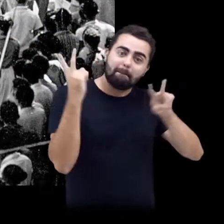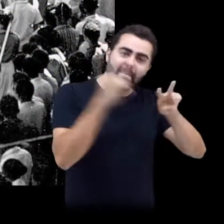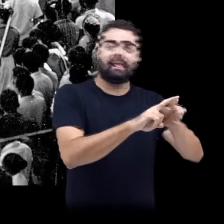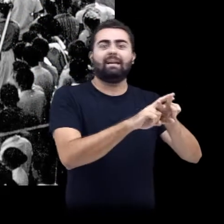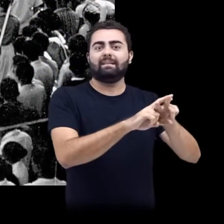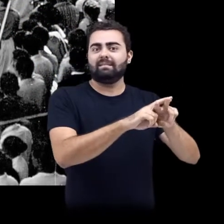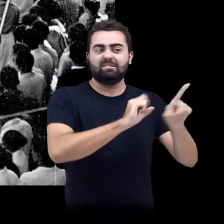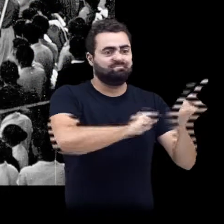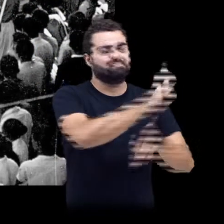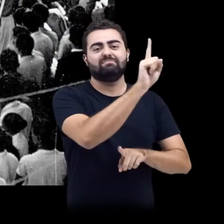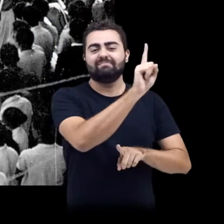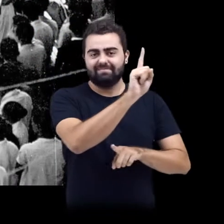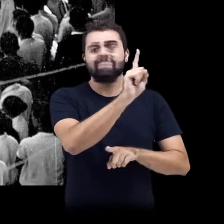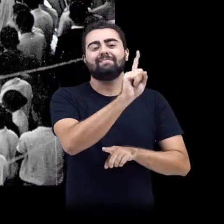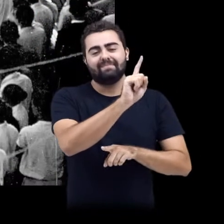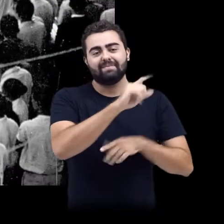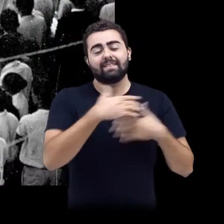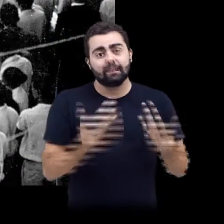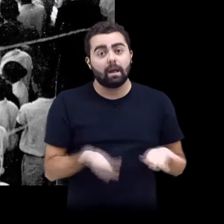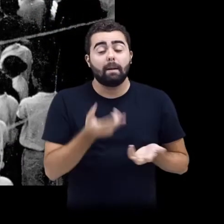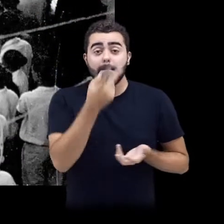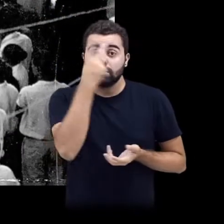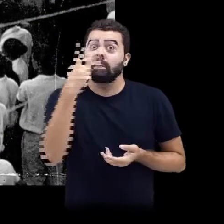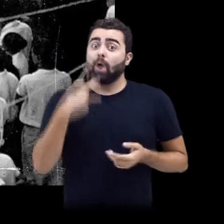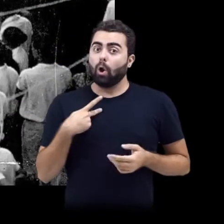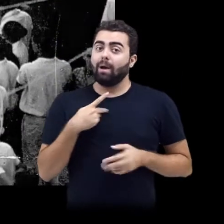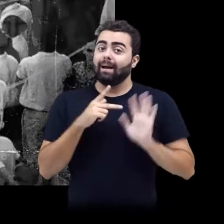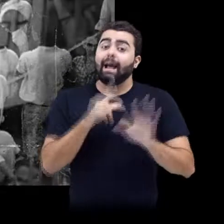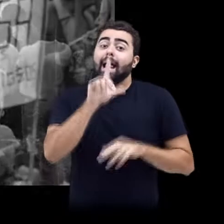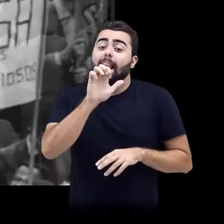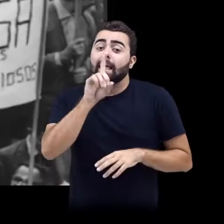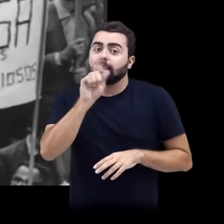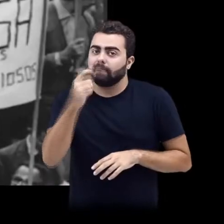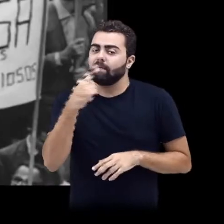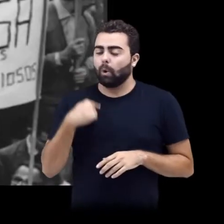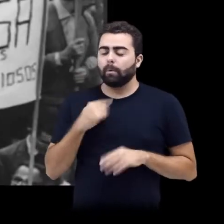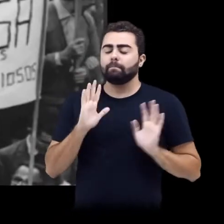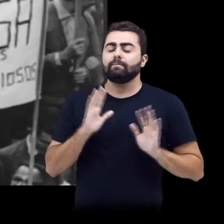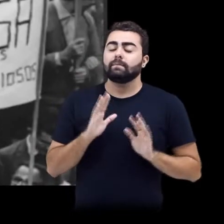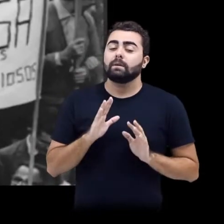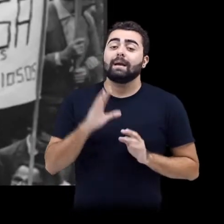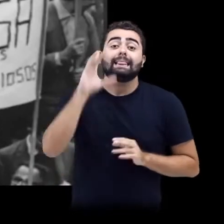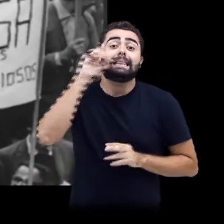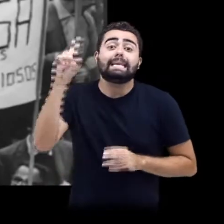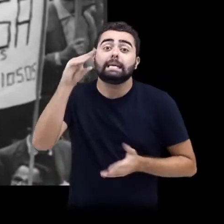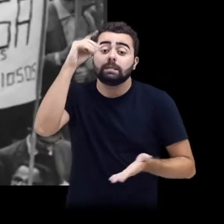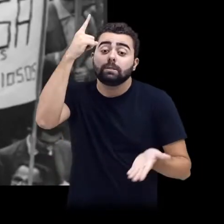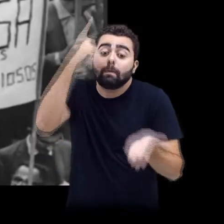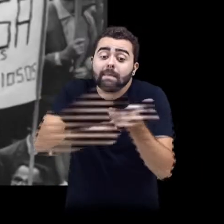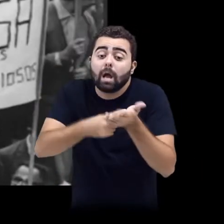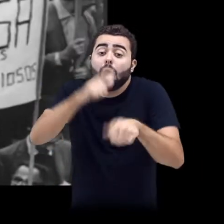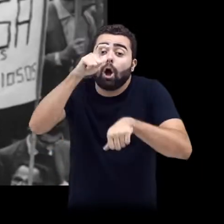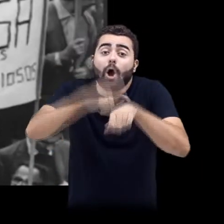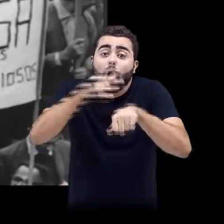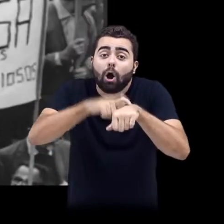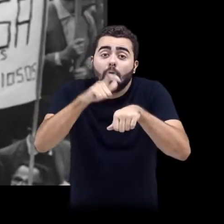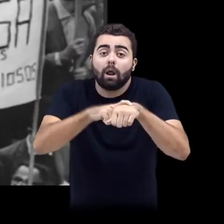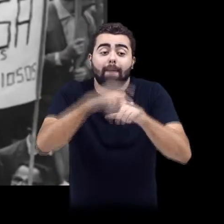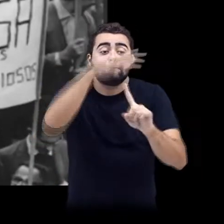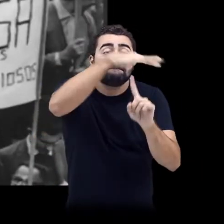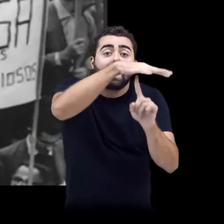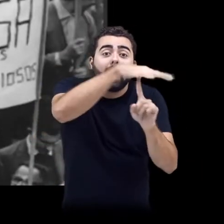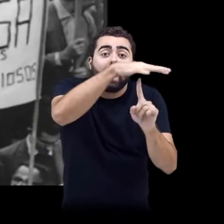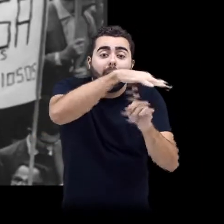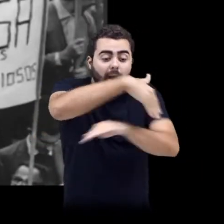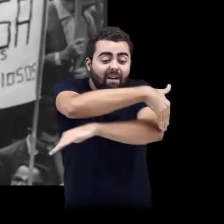lá orientaram: Leda, tal dia, tal hora você esteja na barraca número tanto